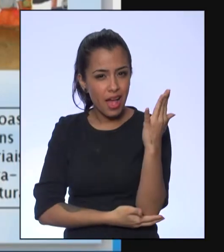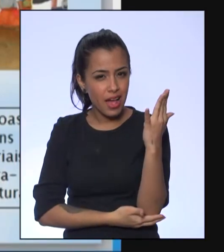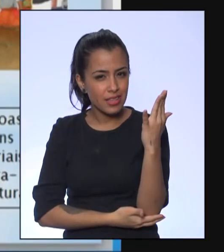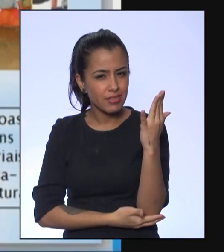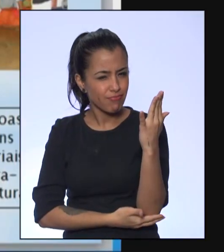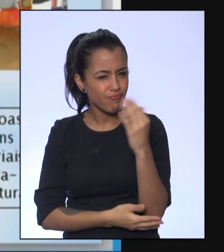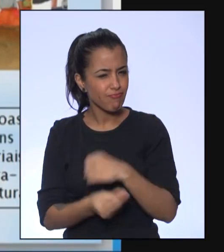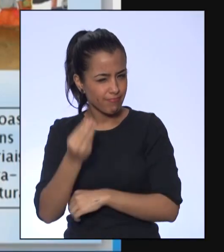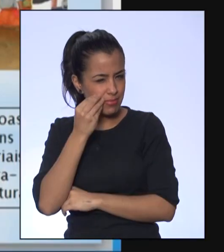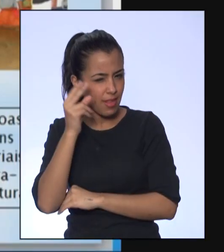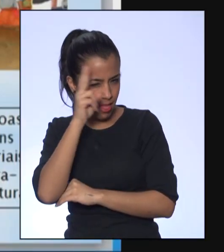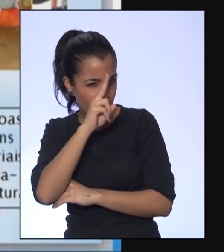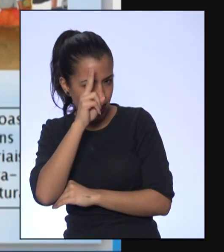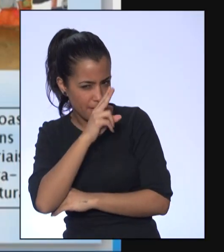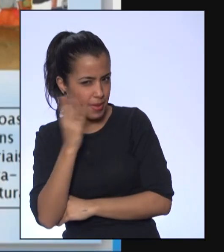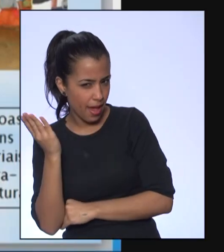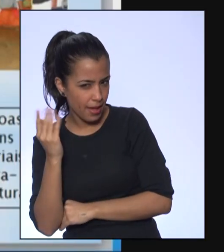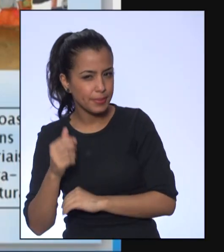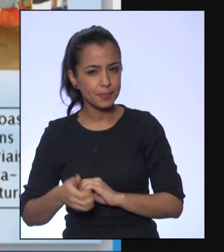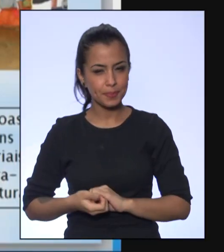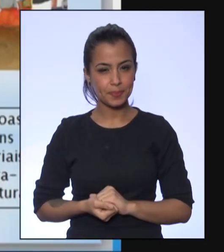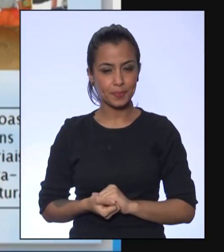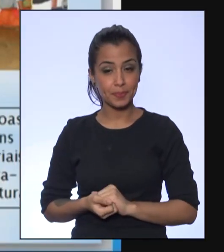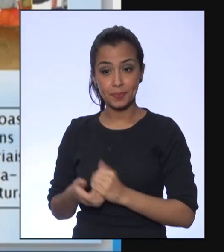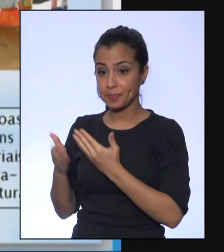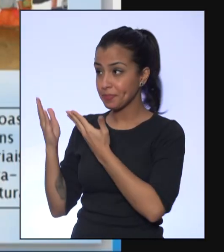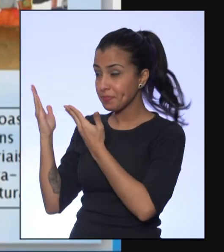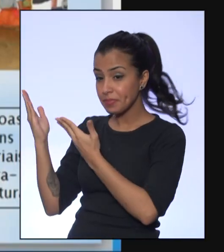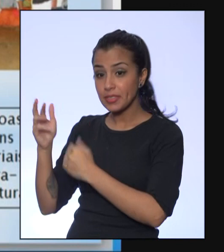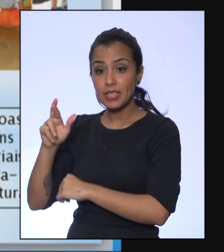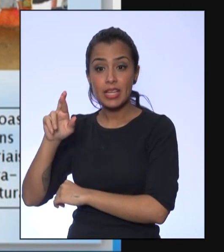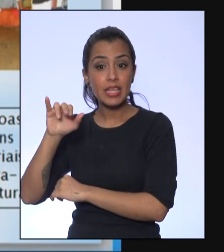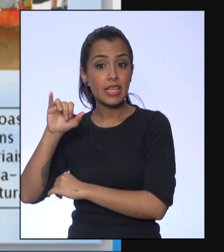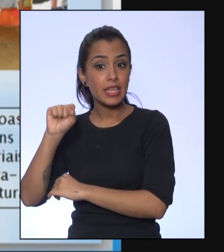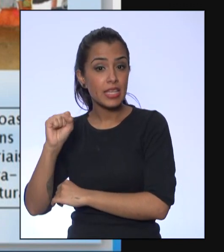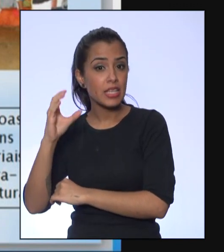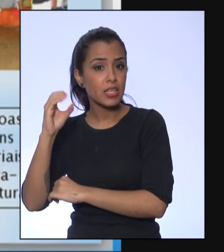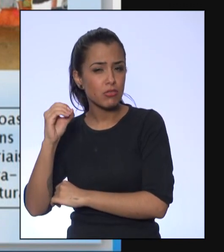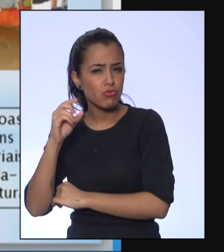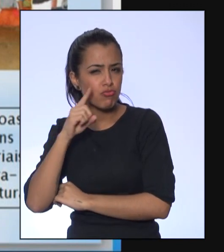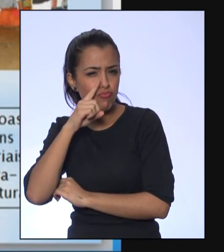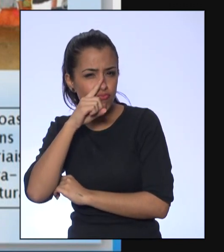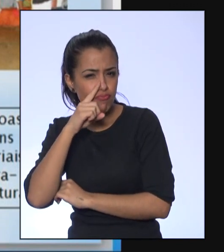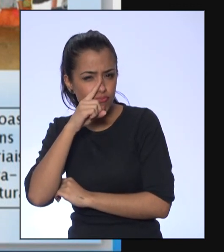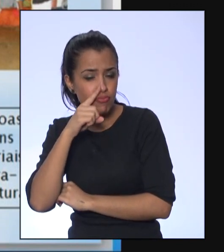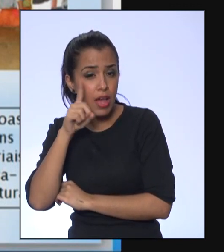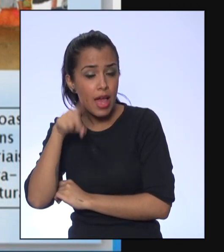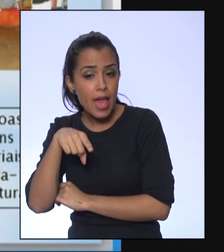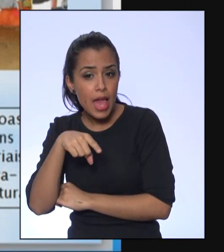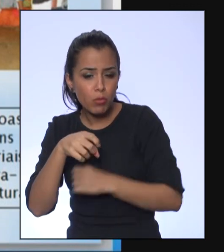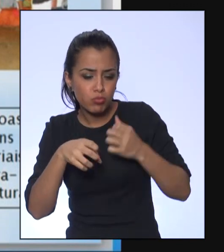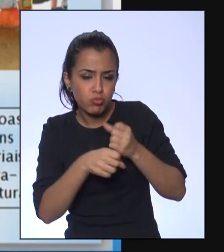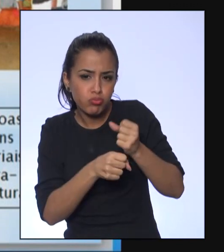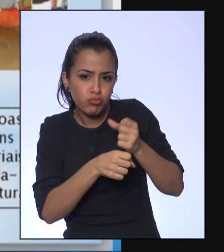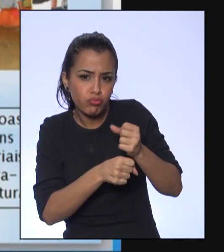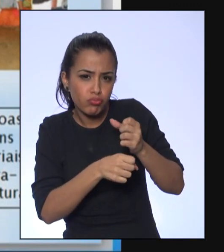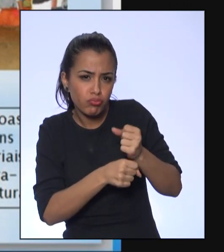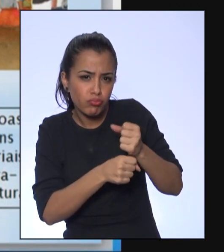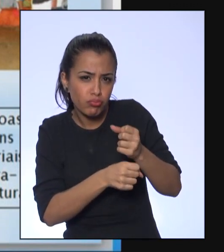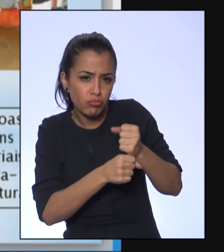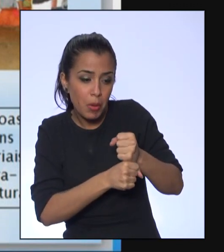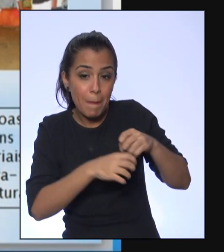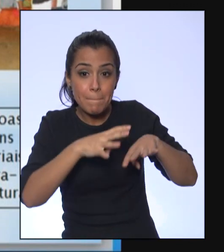Bom, o risco, na realidade, é uma função matemática que vai nos